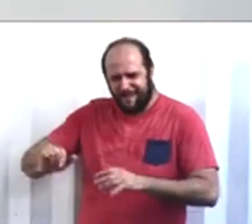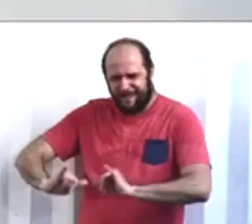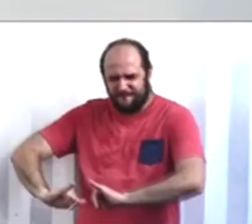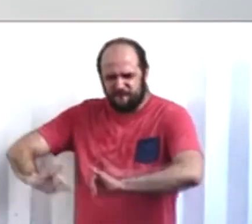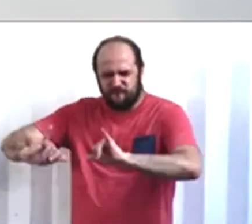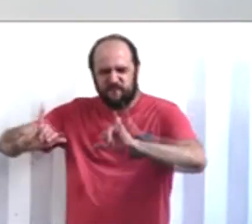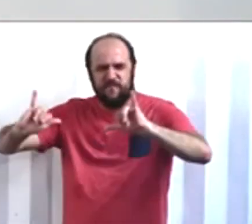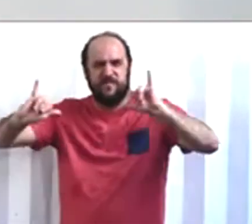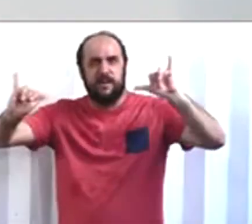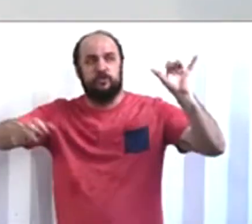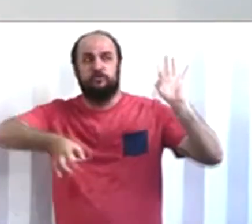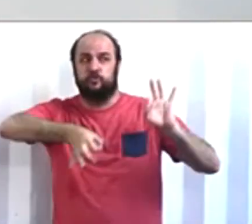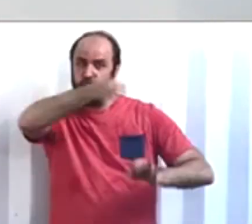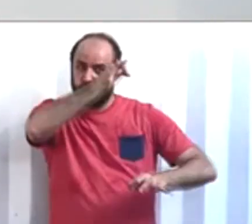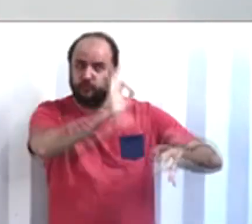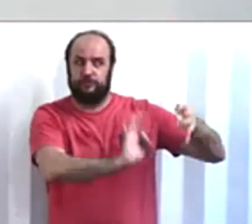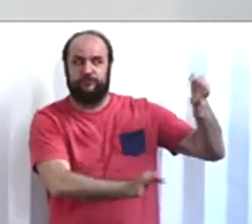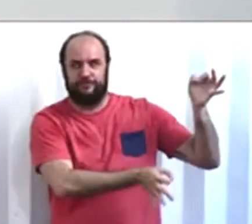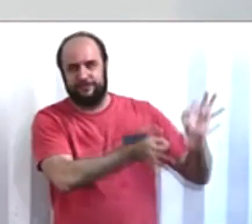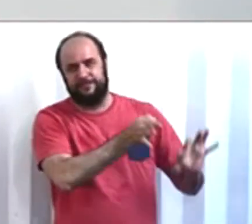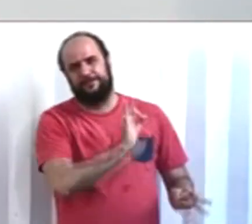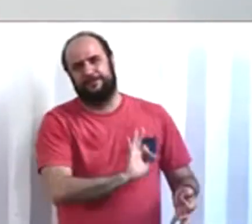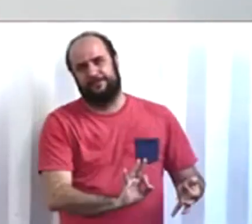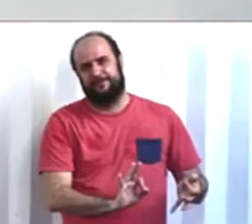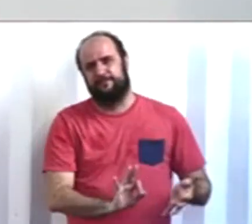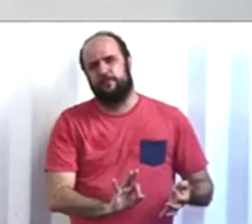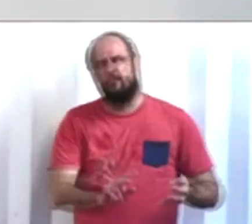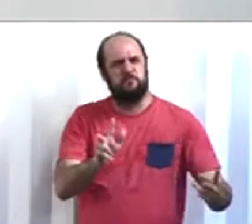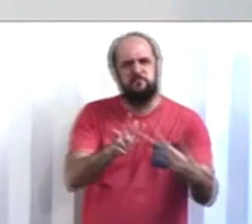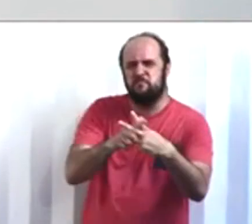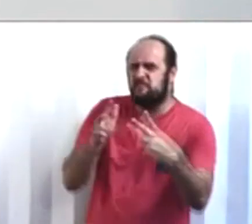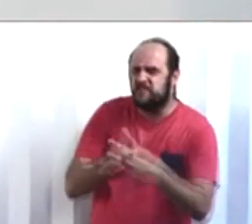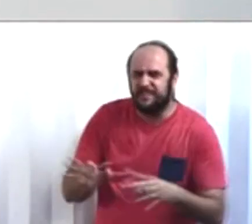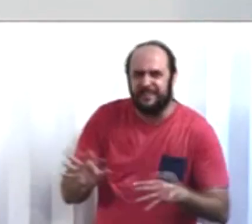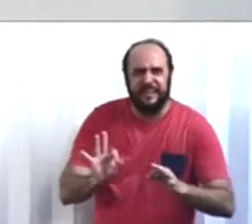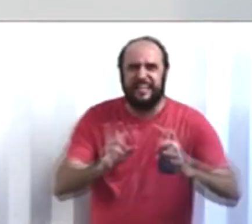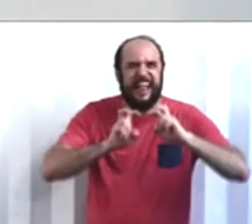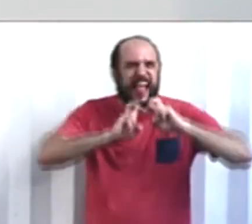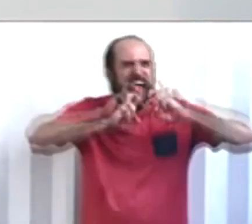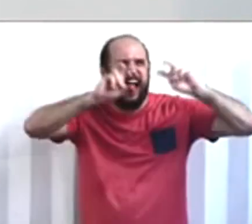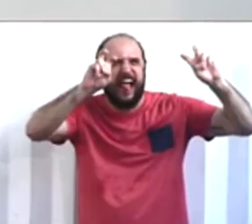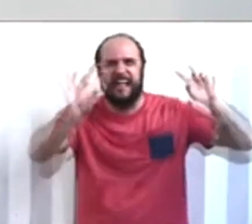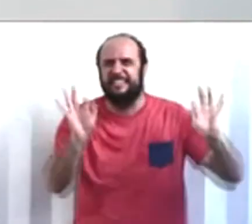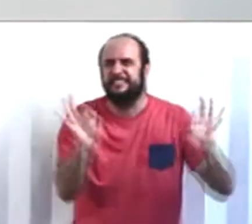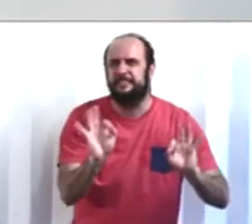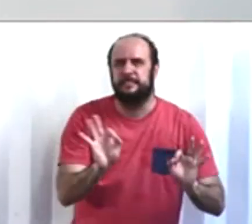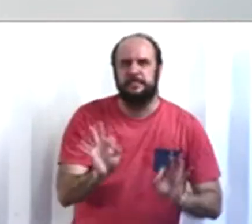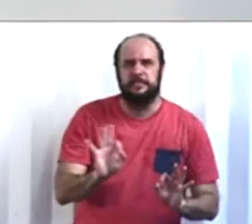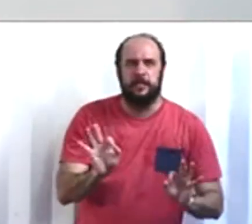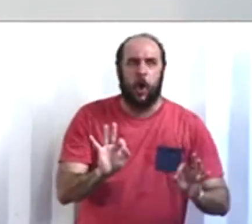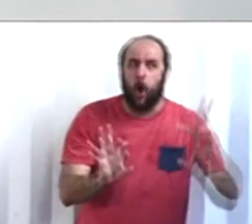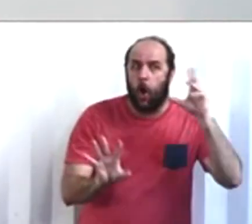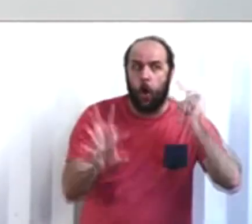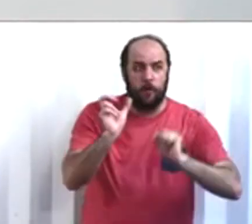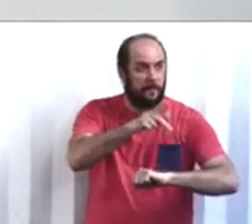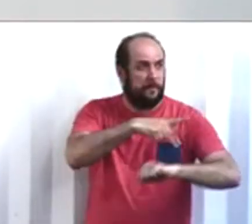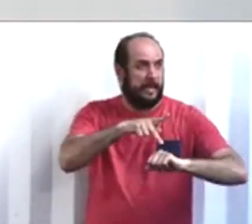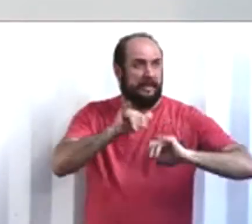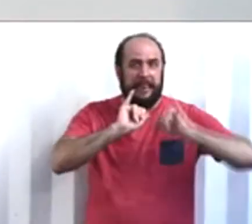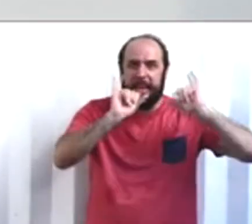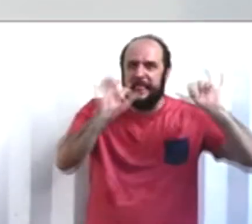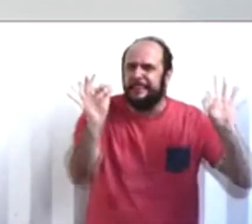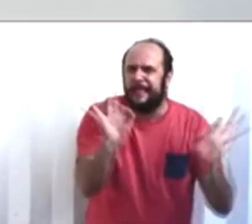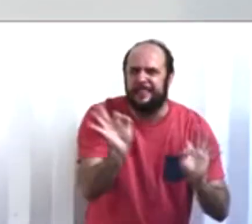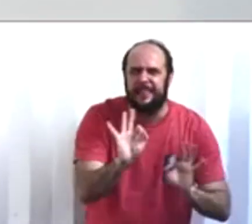anunciará juízo aos gentios. Não contenderá, nem gritará, nem alguém ouvirá nas praças a sua voz.